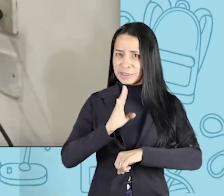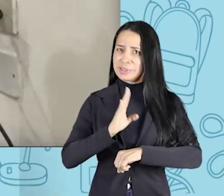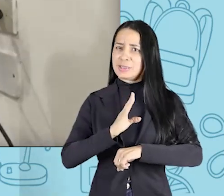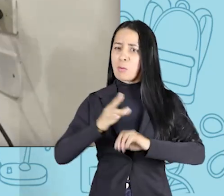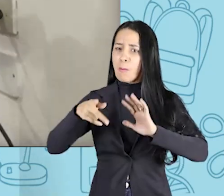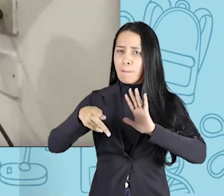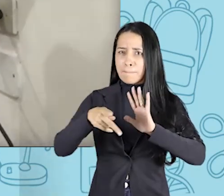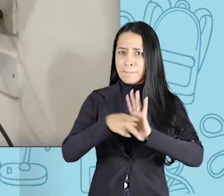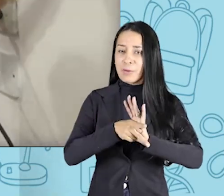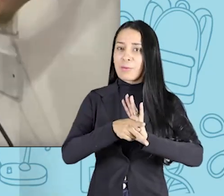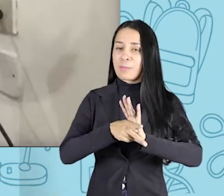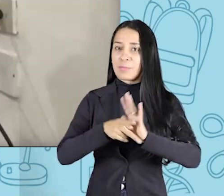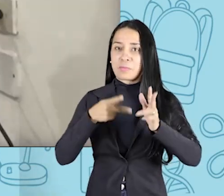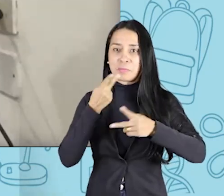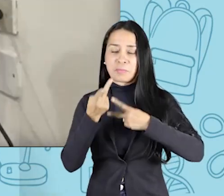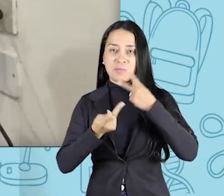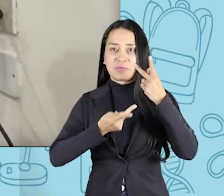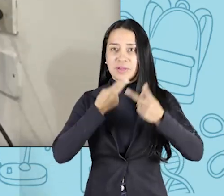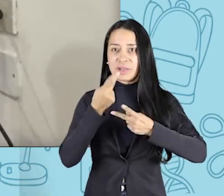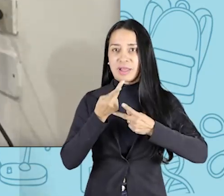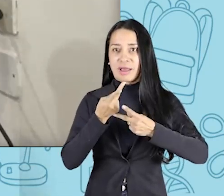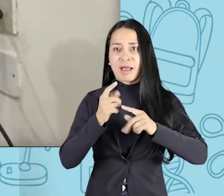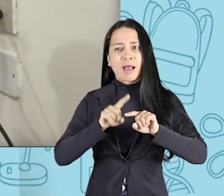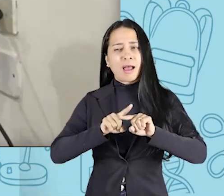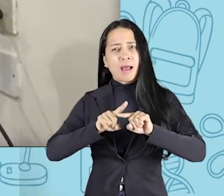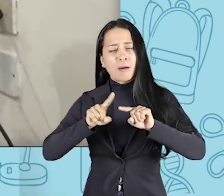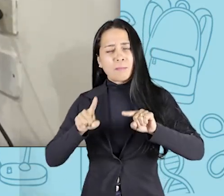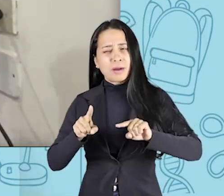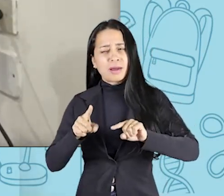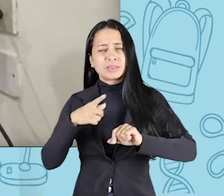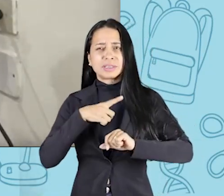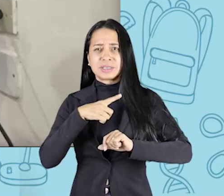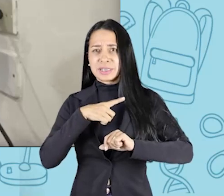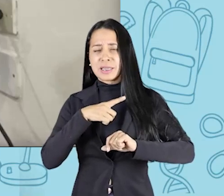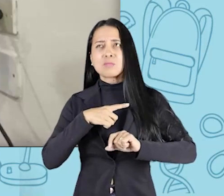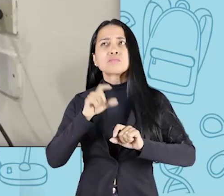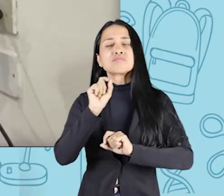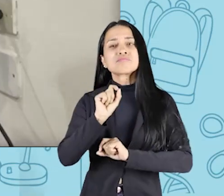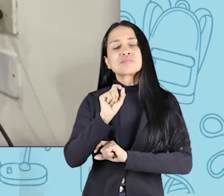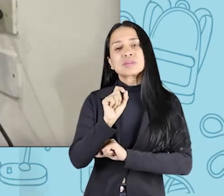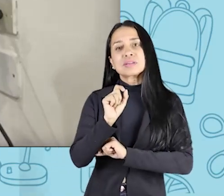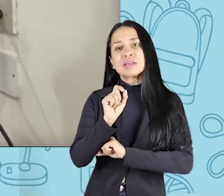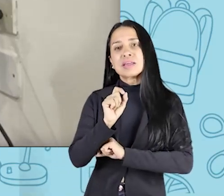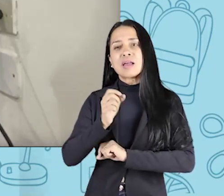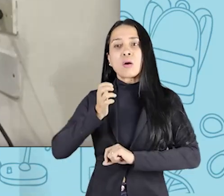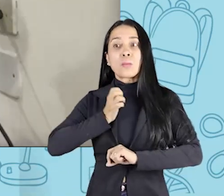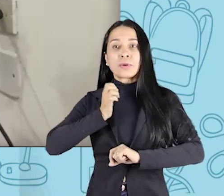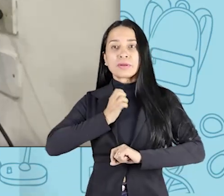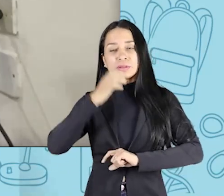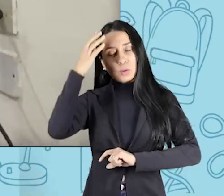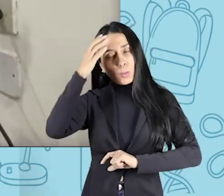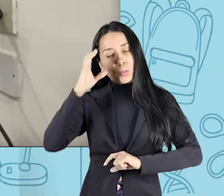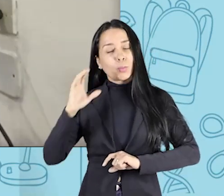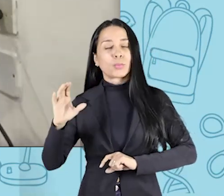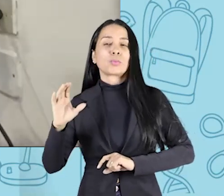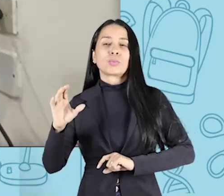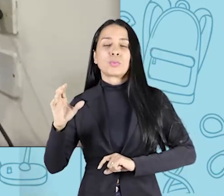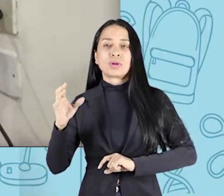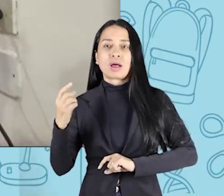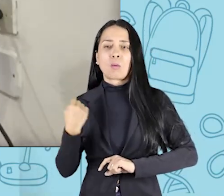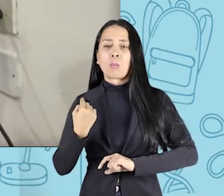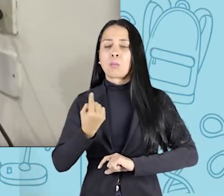se falar. Mas quando nós juntamos tudo isso, nós temos, sabe o quê? Uma grande riqueza cultural expressa no